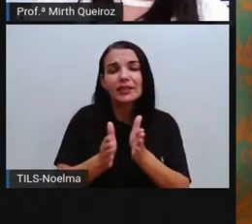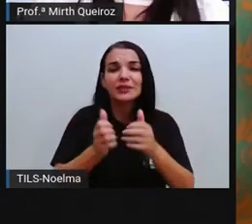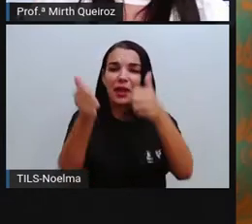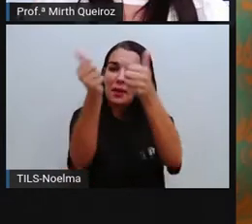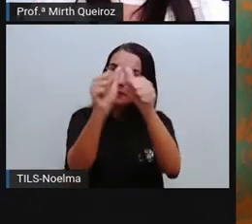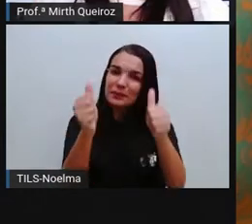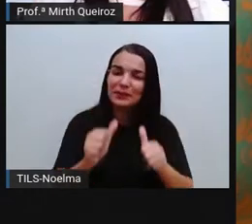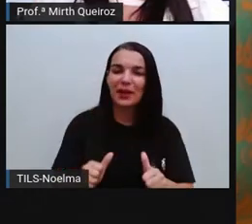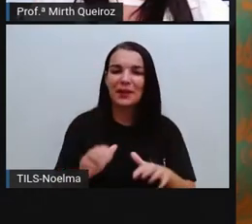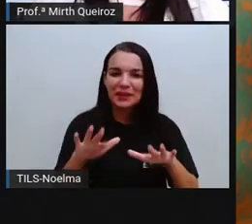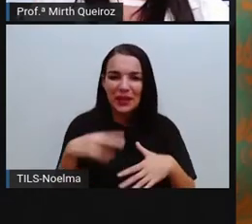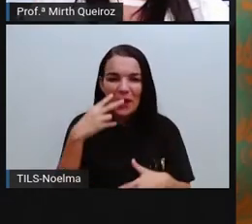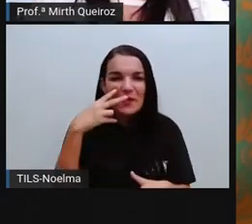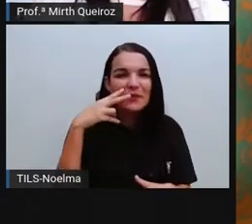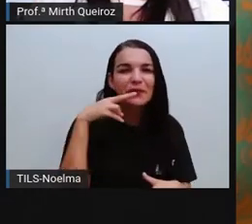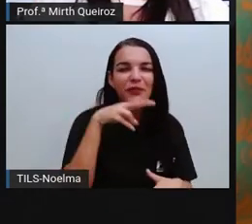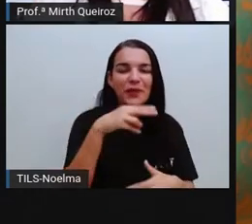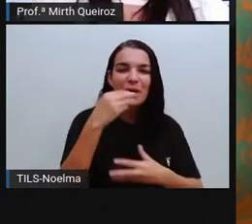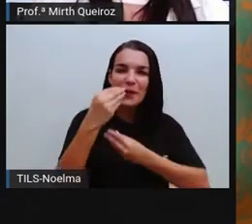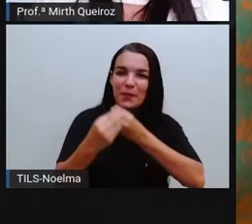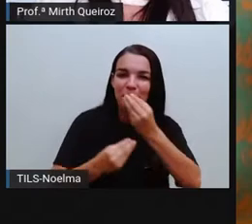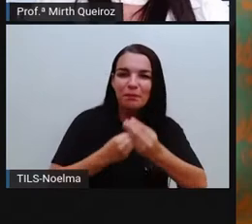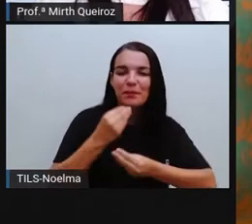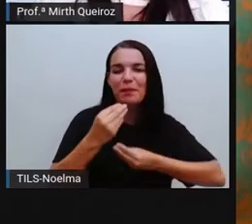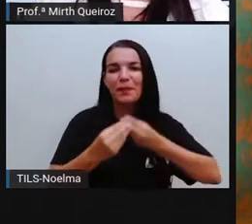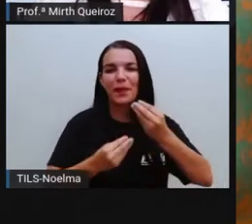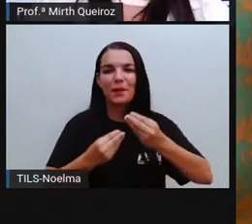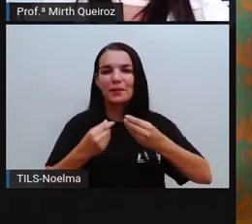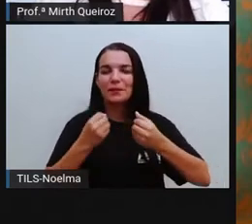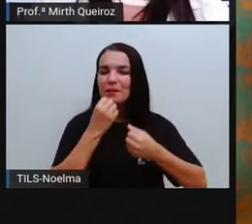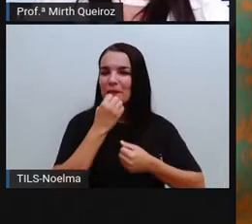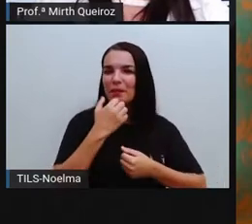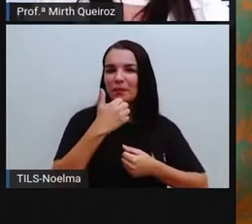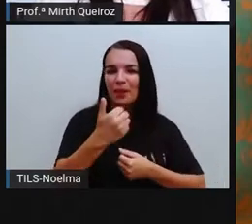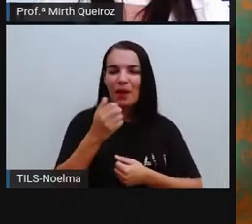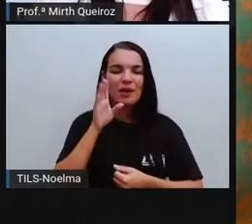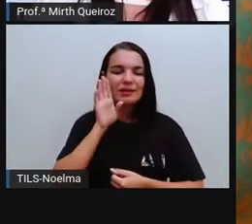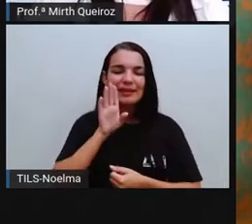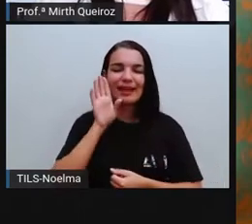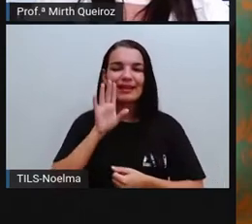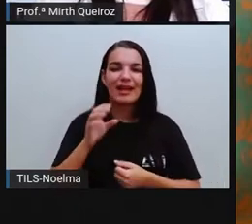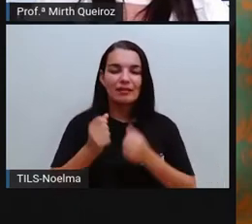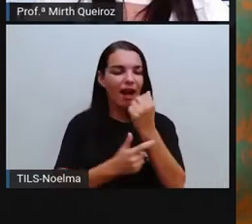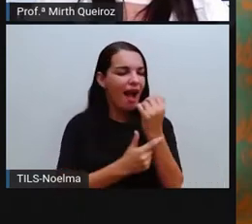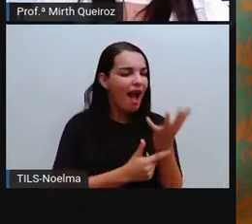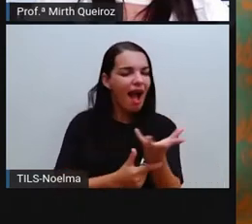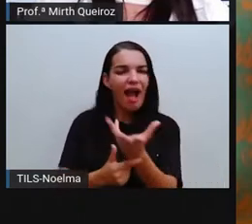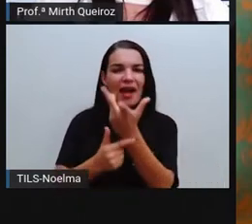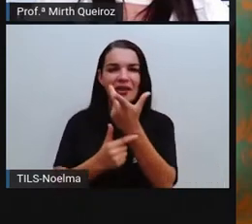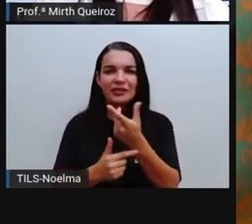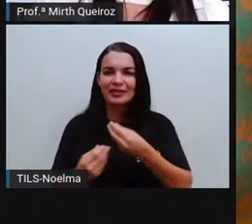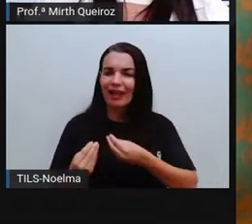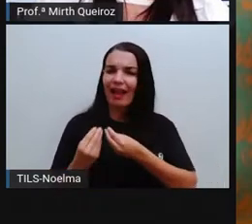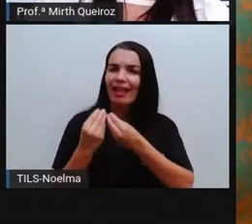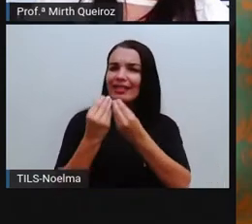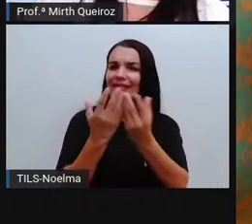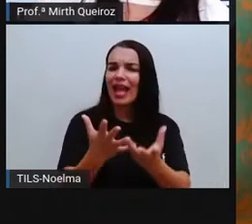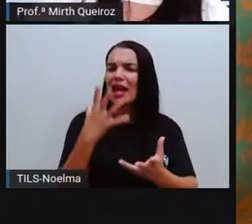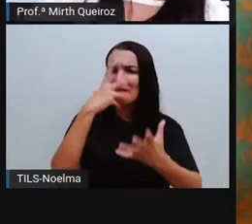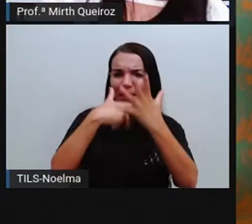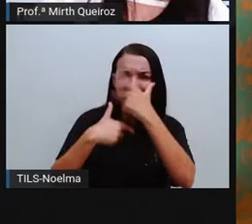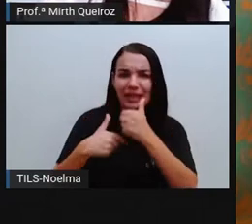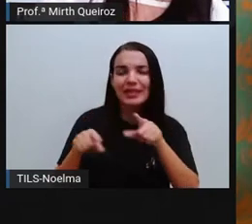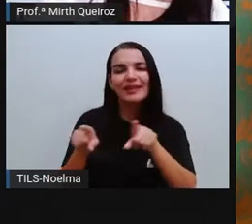precisava dessa pintura, né, que precisava dessa cor, né, que a arte ela traz, além de trazer essa